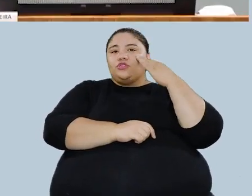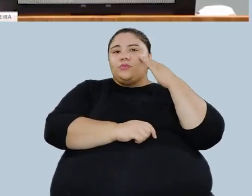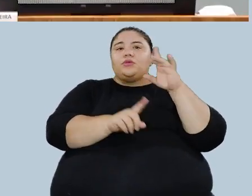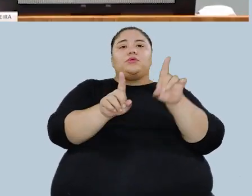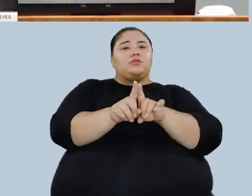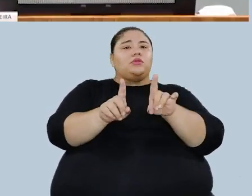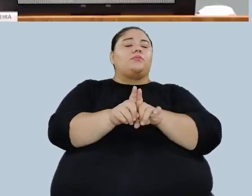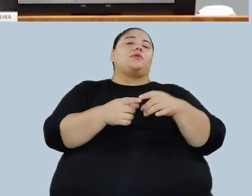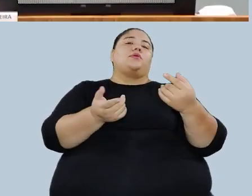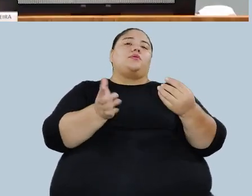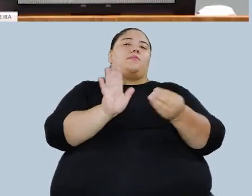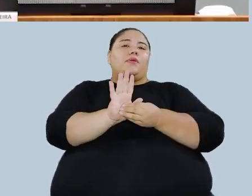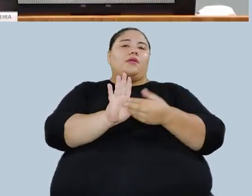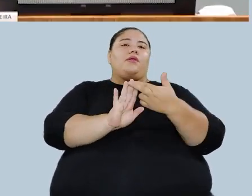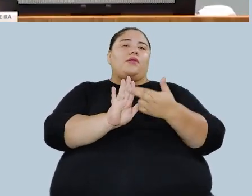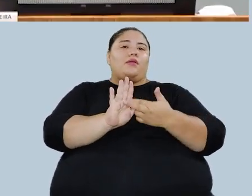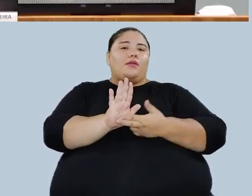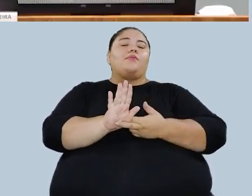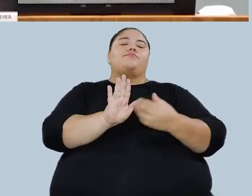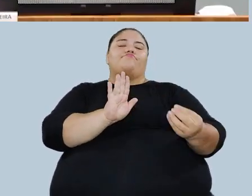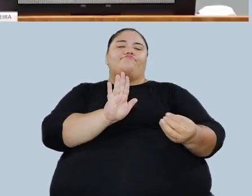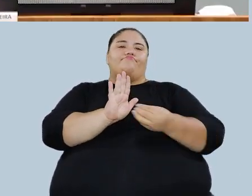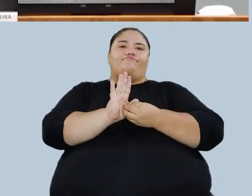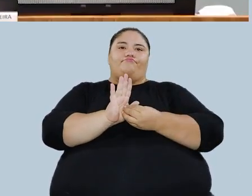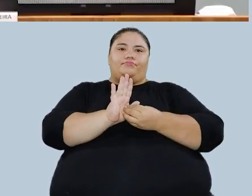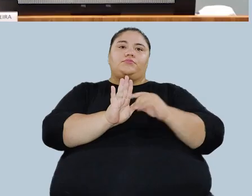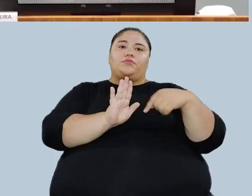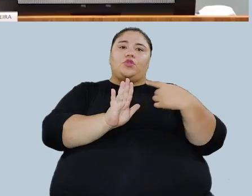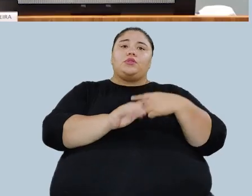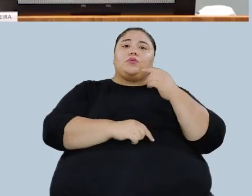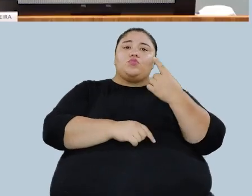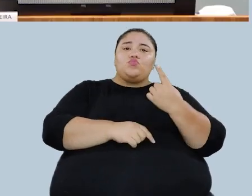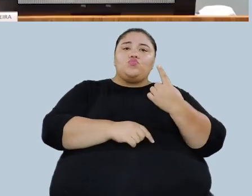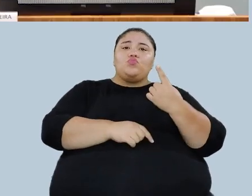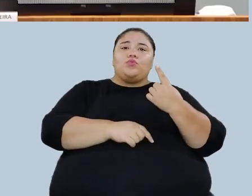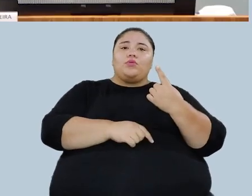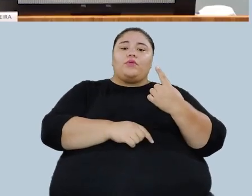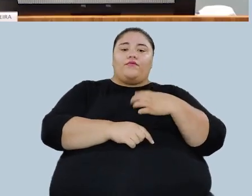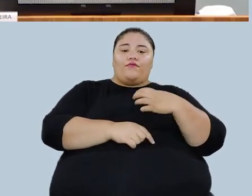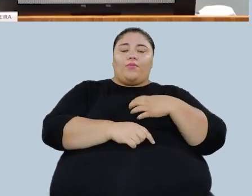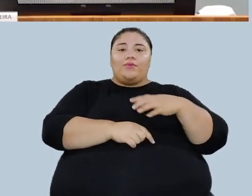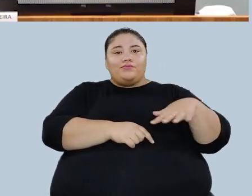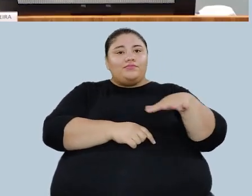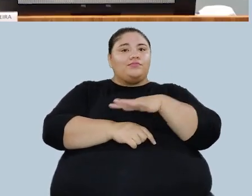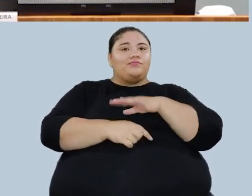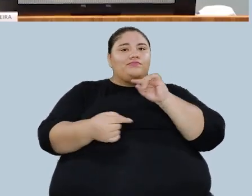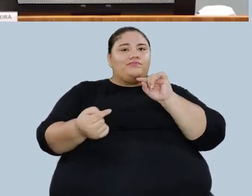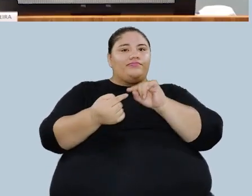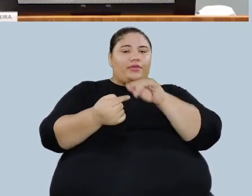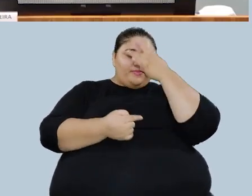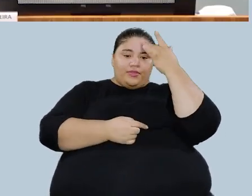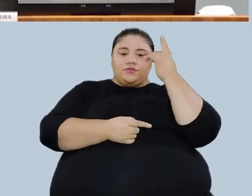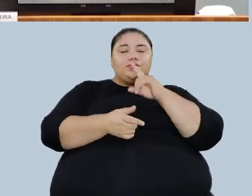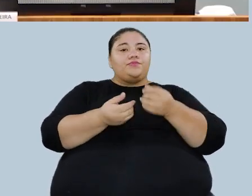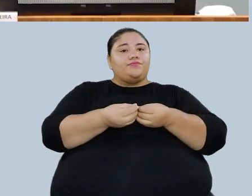demarcação desse regime aplicável, né? Ou seja, nós temos um elemento subjetivo, que é a prévia identificação das pessoas que estão